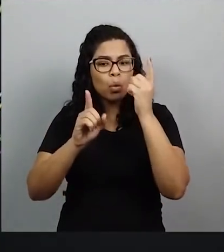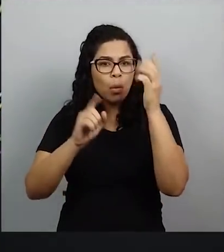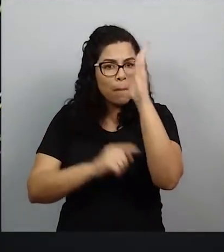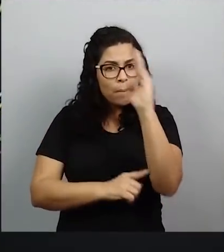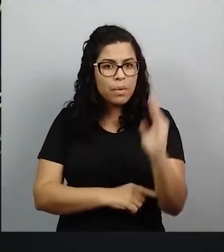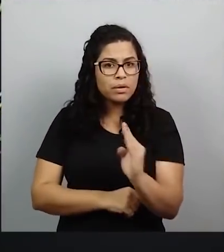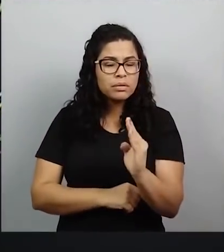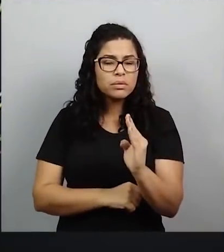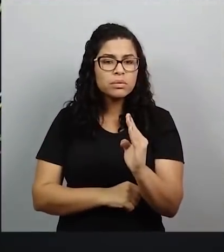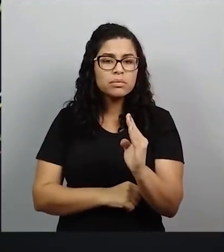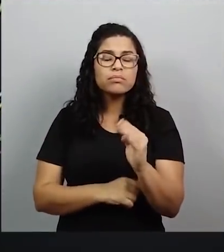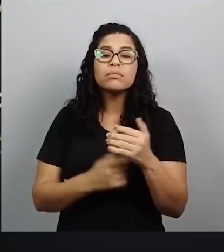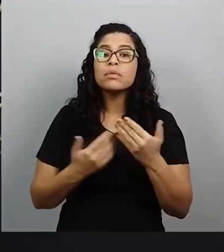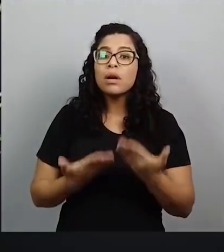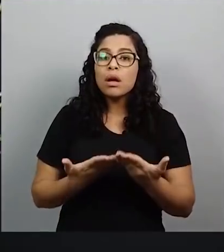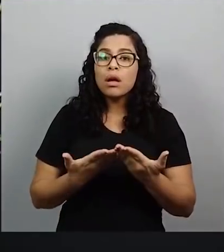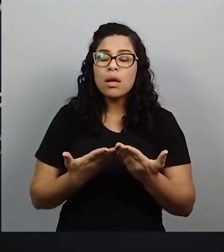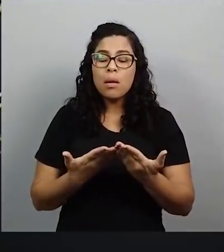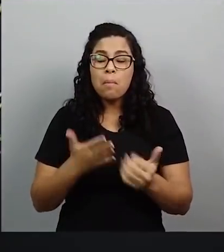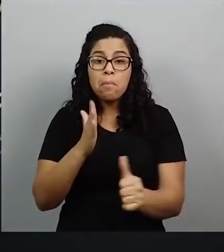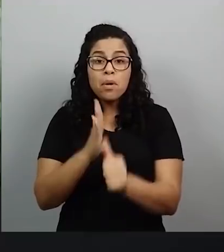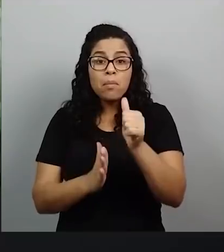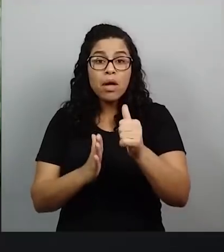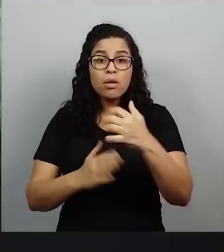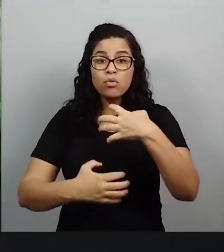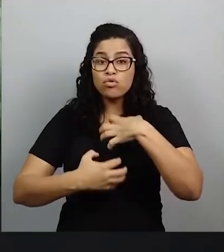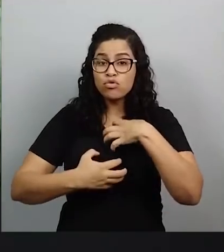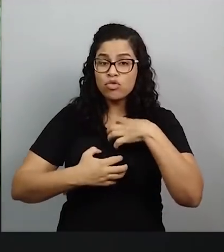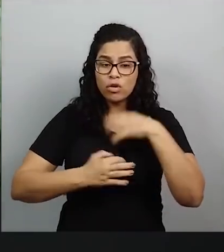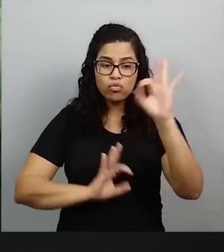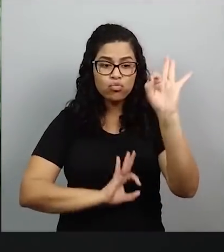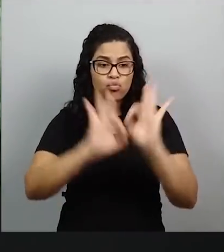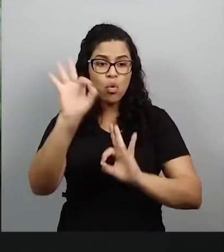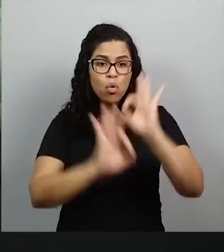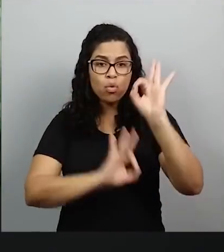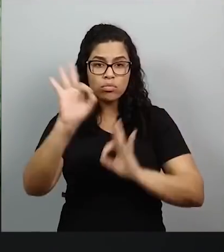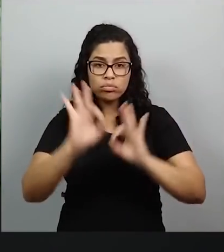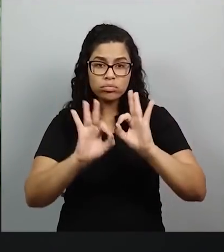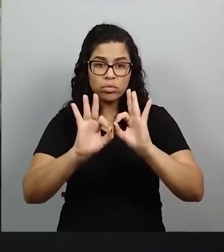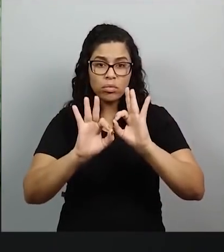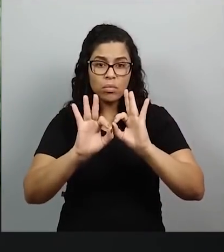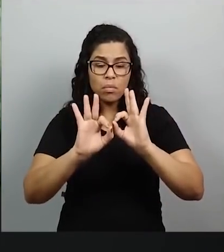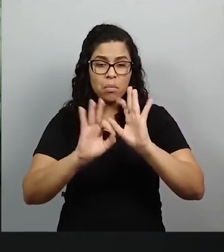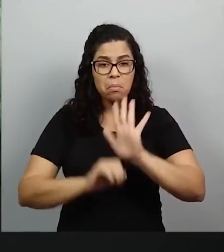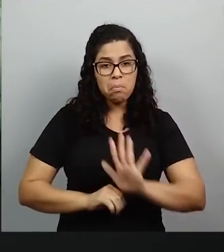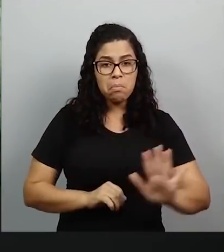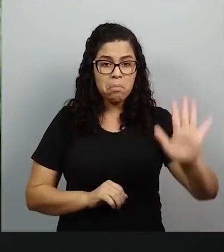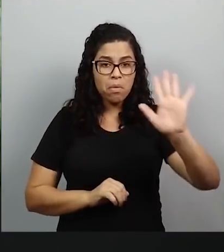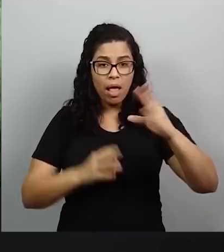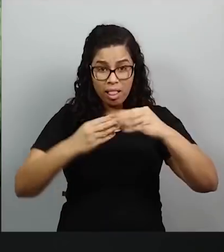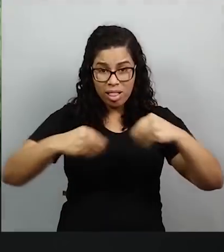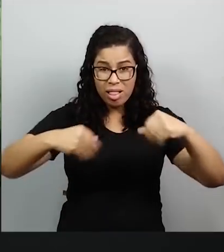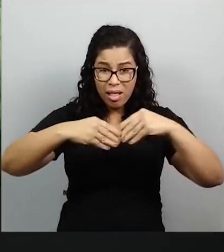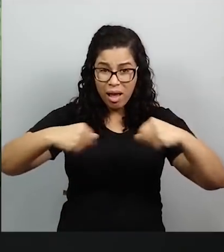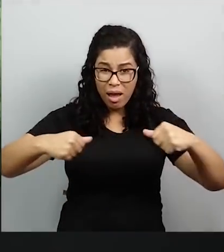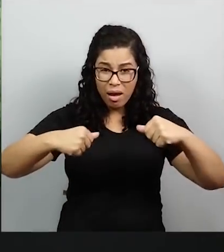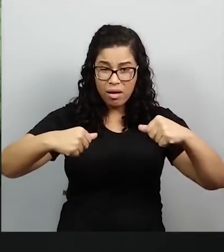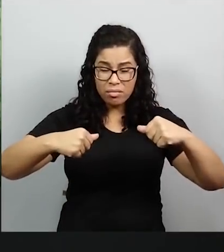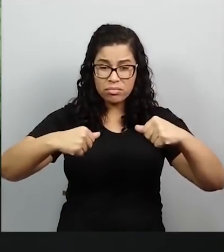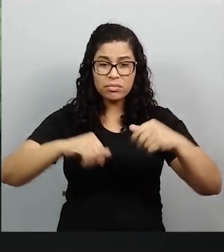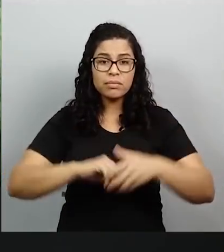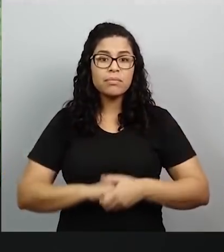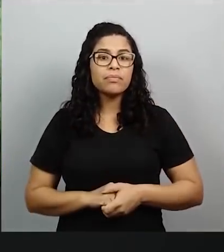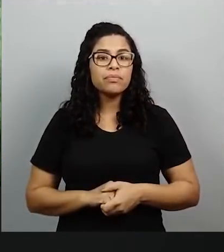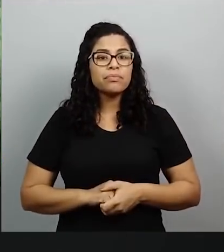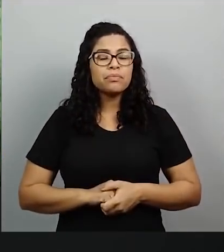de organização territorial da América Portuguesa, aquilo que seria depois conhecido como